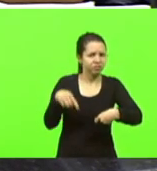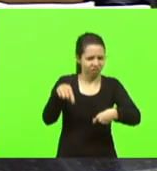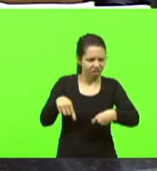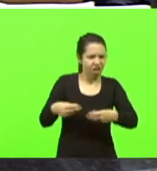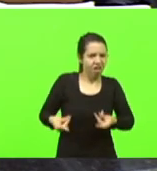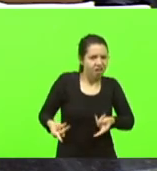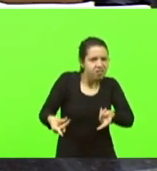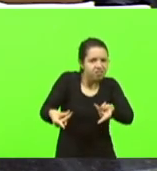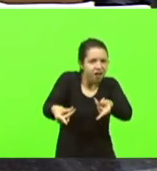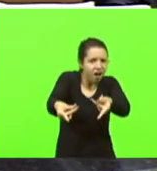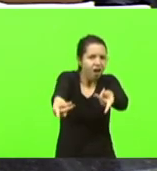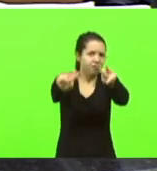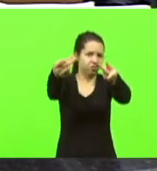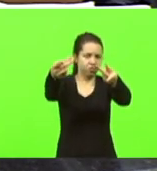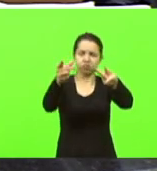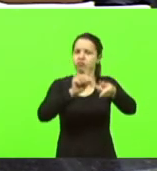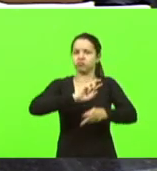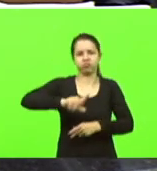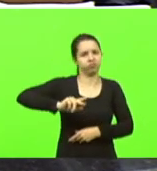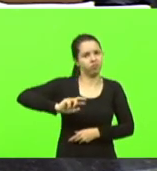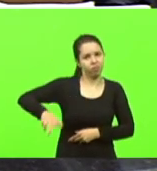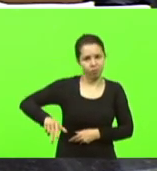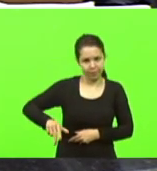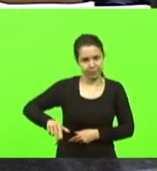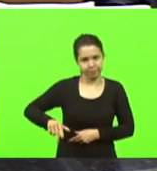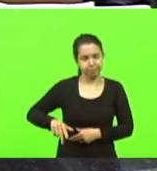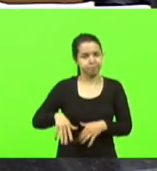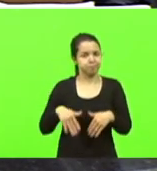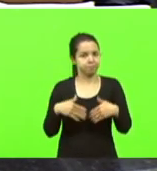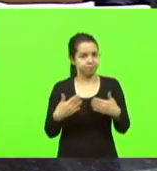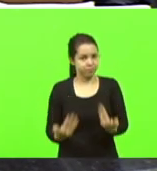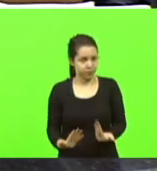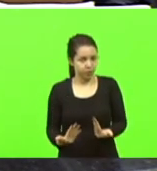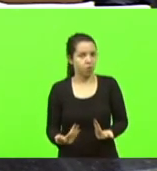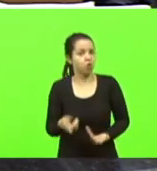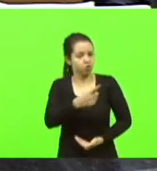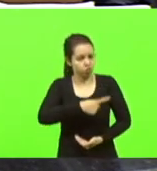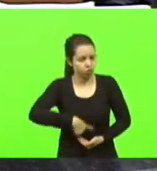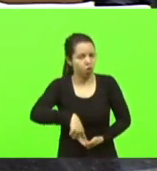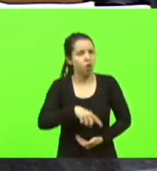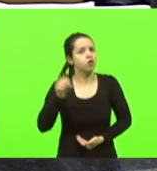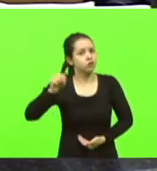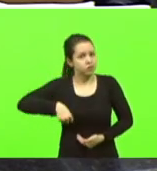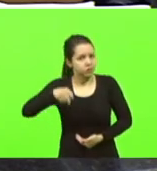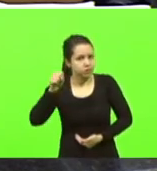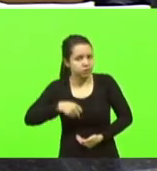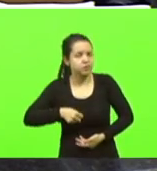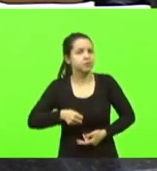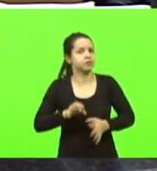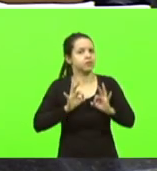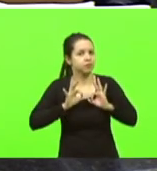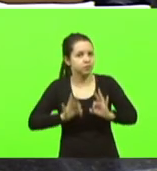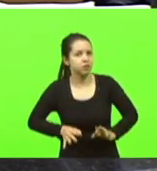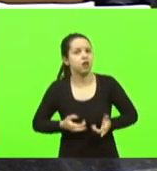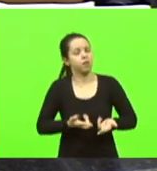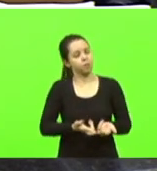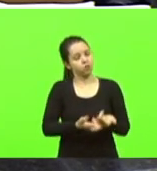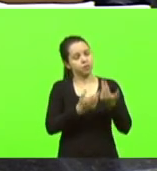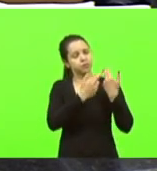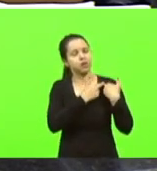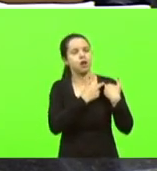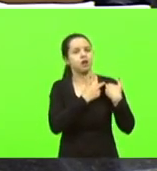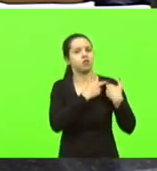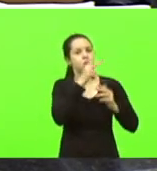nada que para sempre bom então vamos sim com certeza continuar tratando com responsabilidade dos